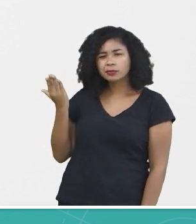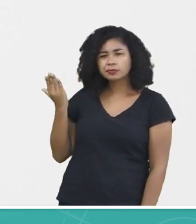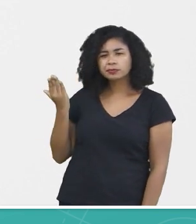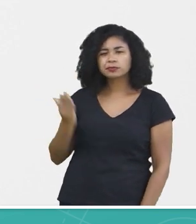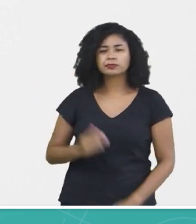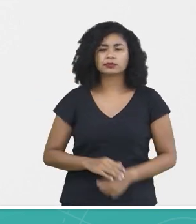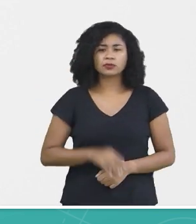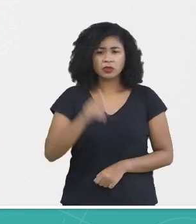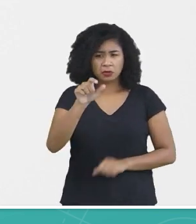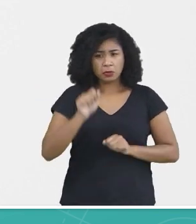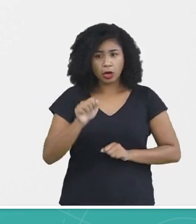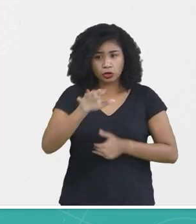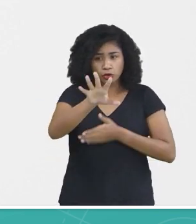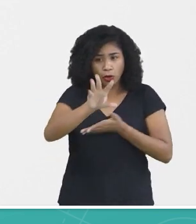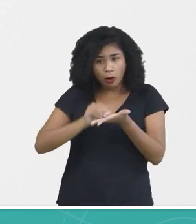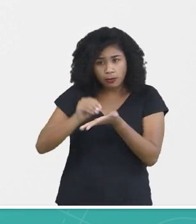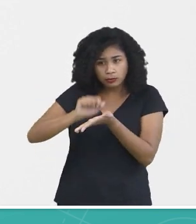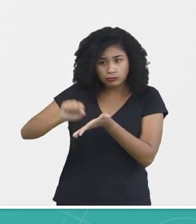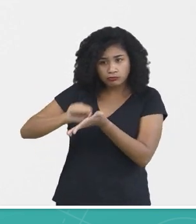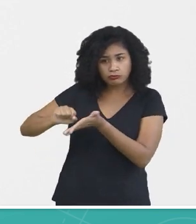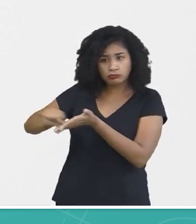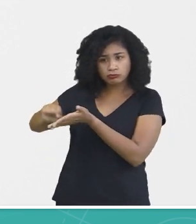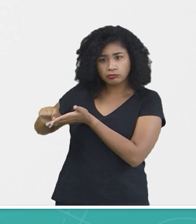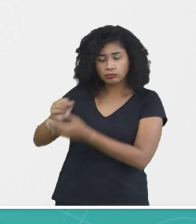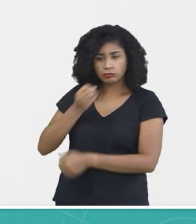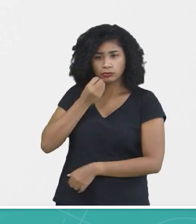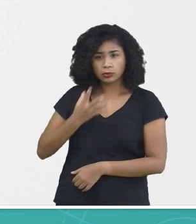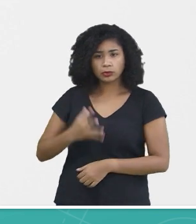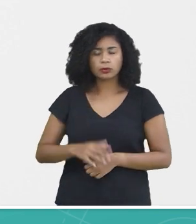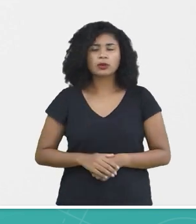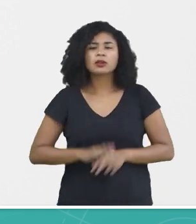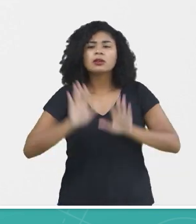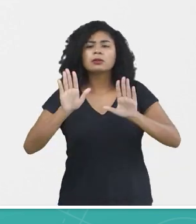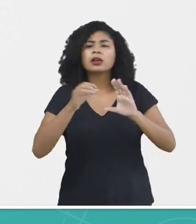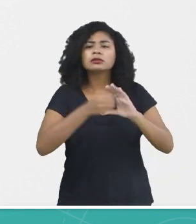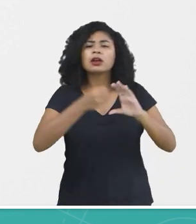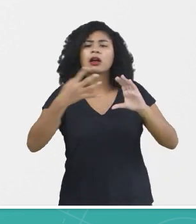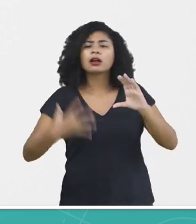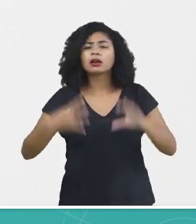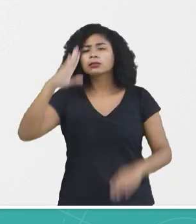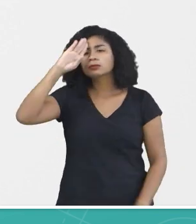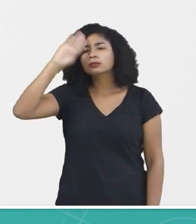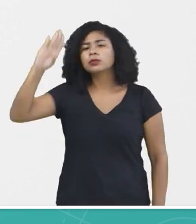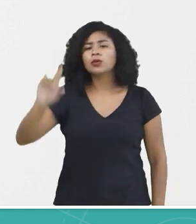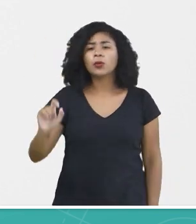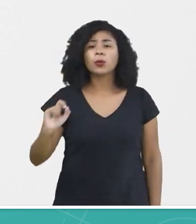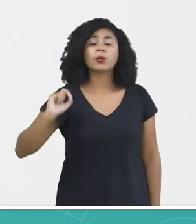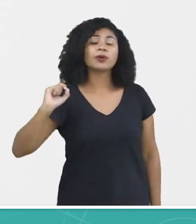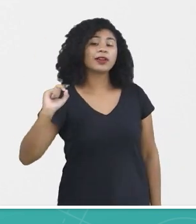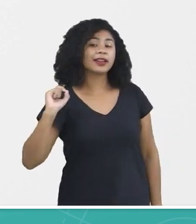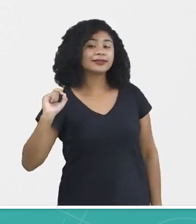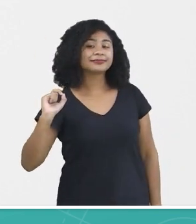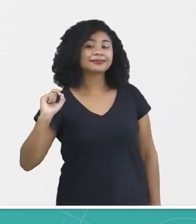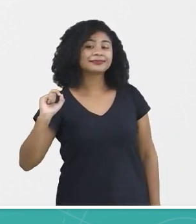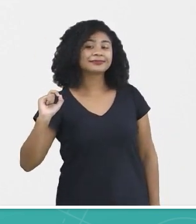mas qual é a característica principal? A característica principal é esse pontinho aqui,